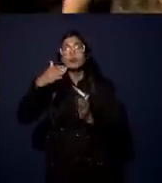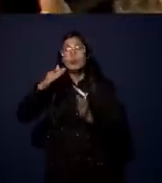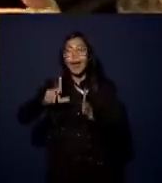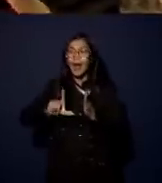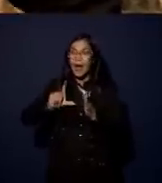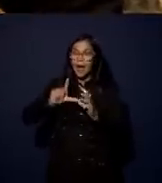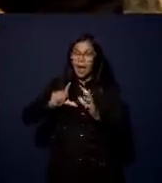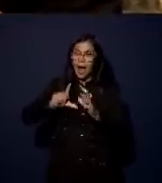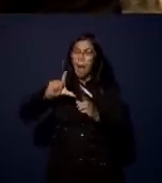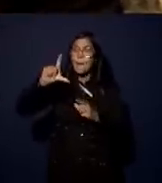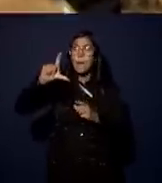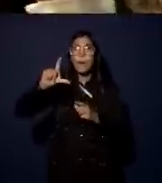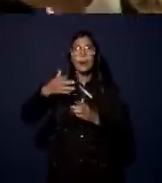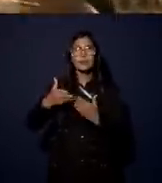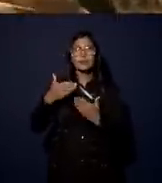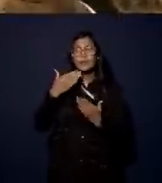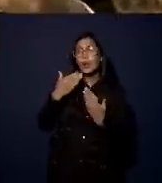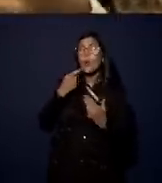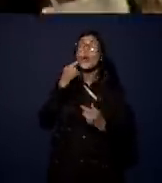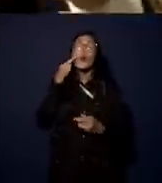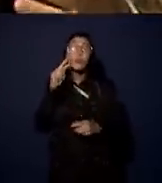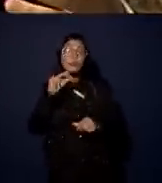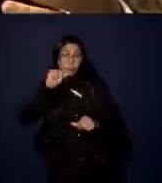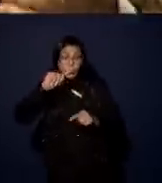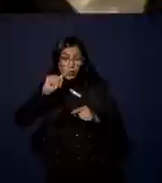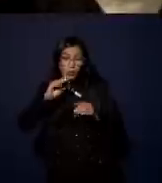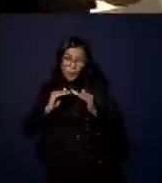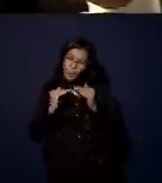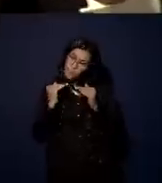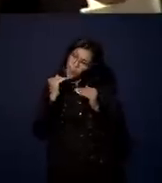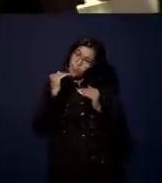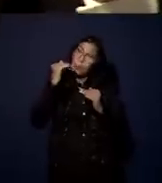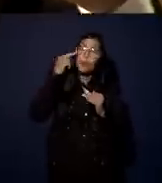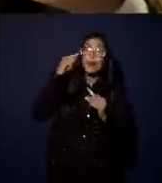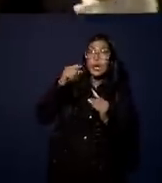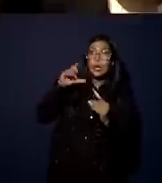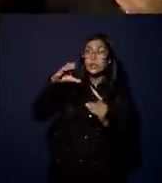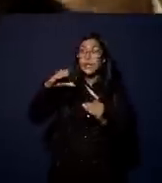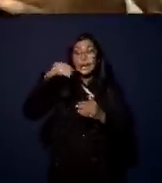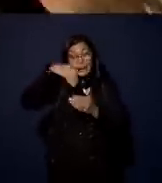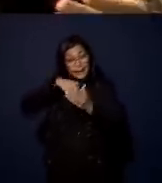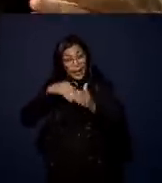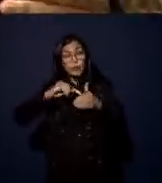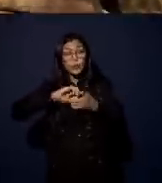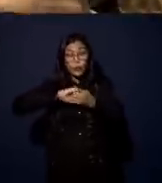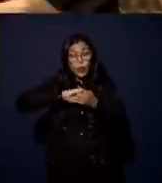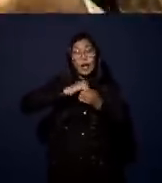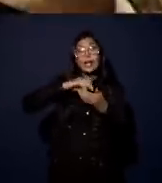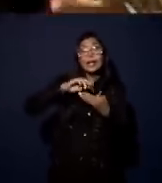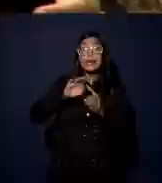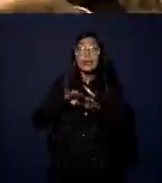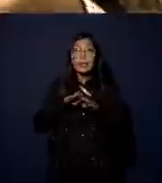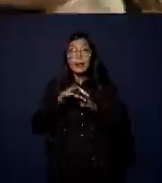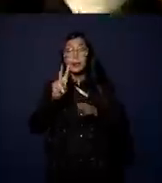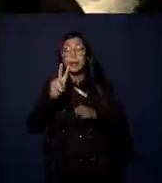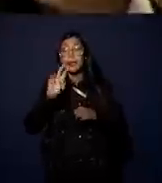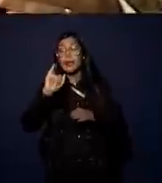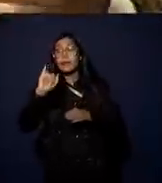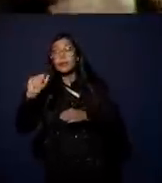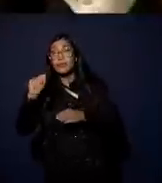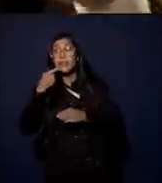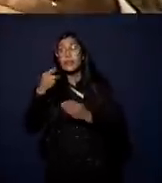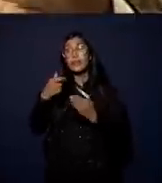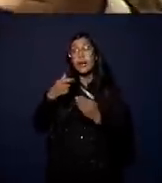um pouco de vocês como é que vocês vem a evolução do crédito né dentro do mercado livre e da Via né ao longo dos próximos